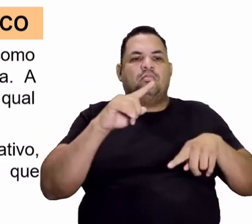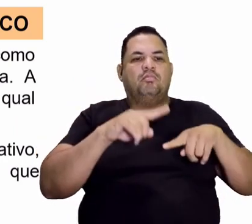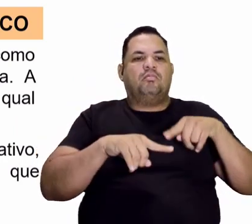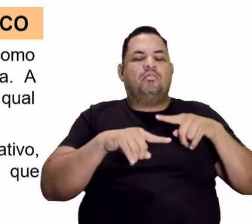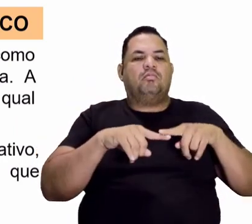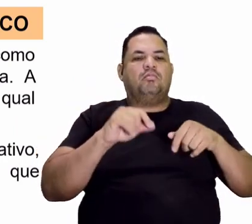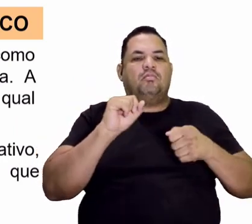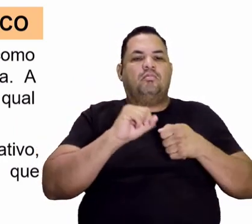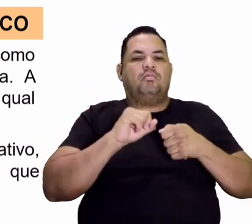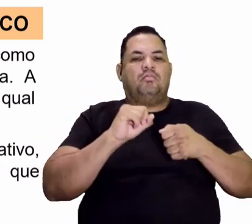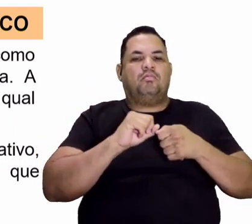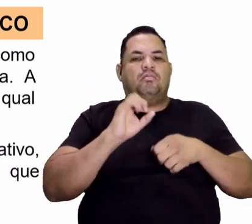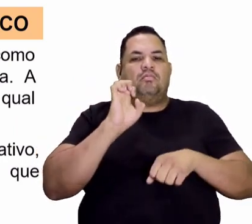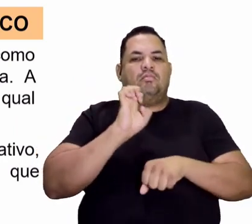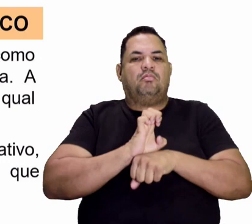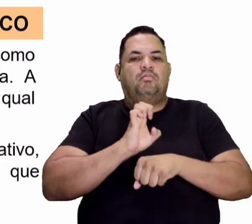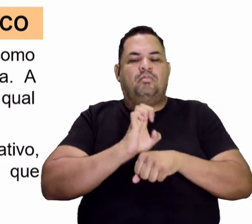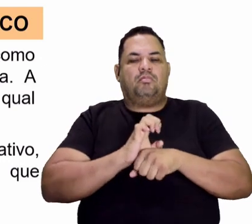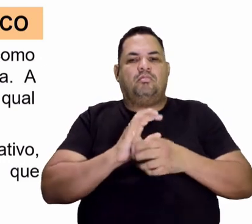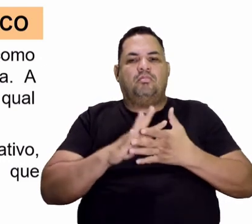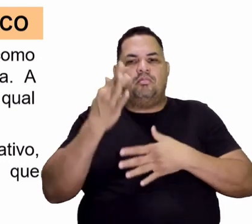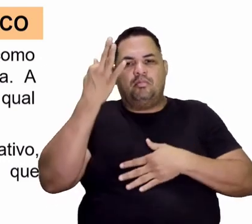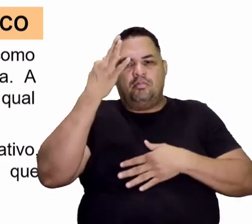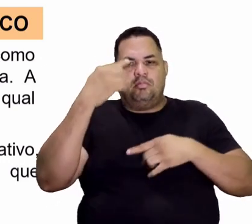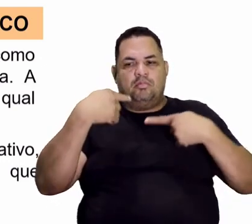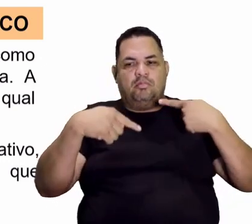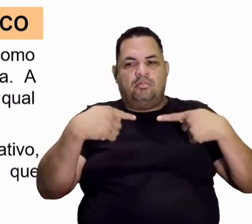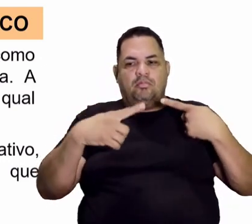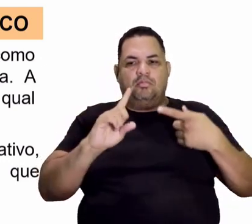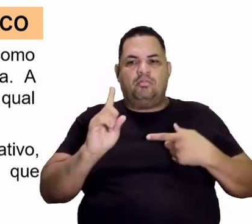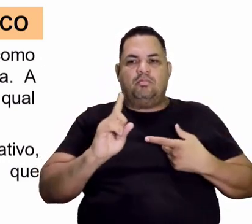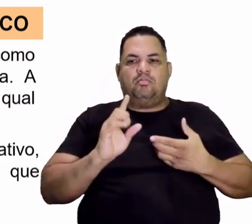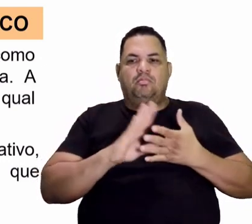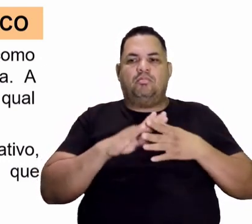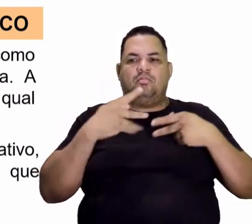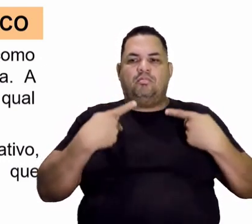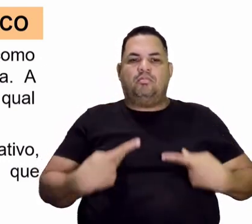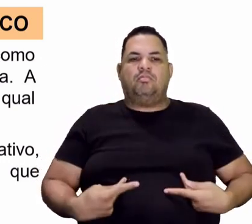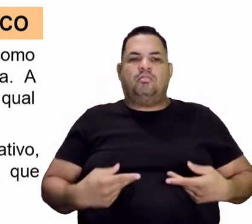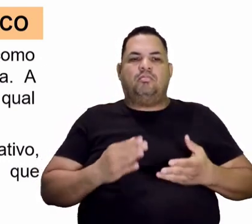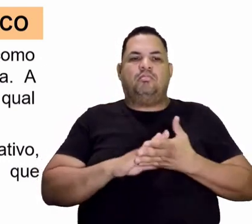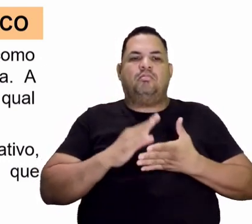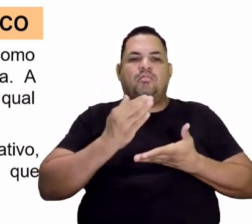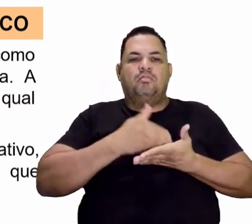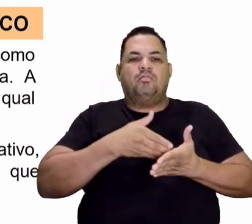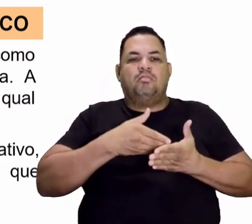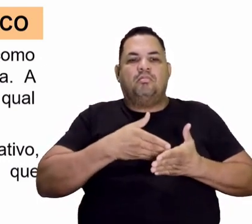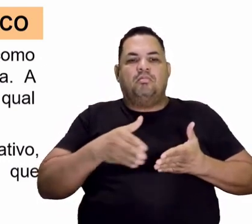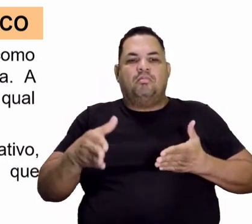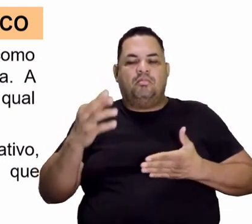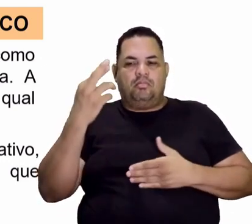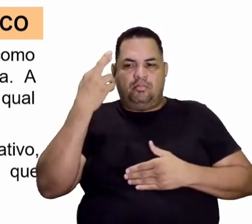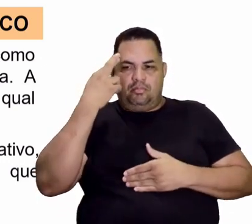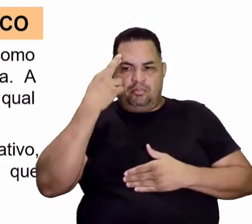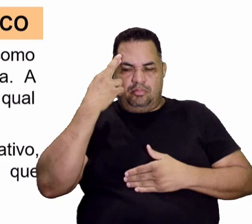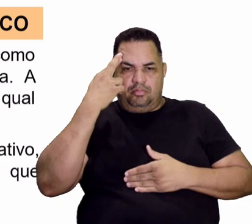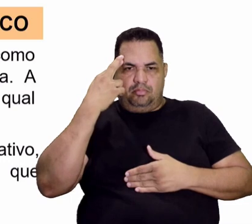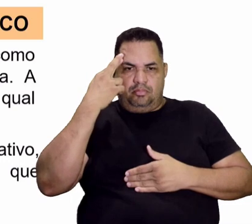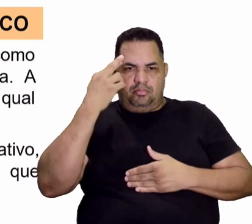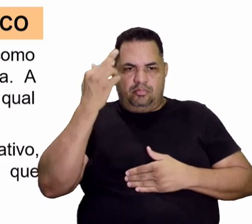ou o Estado pela filosofia política. E o que não é corpóreo deveria ser excluído da reflexão filosófica.